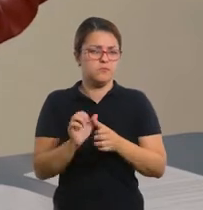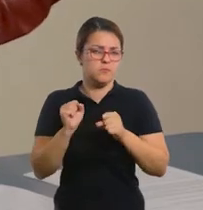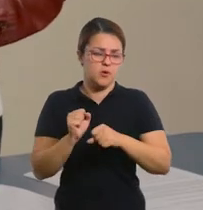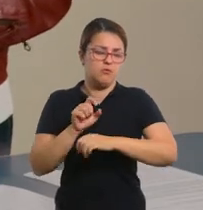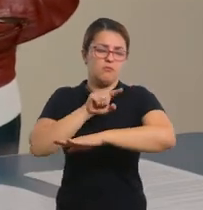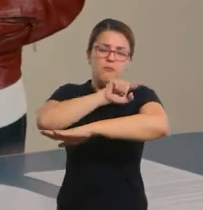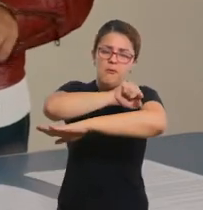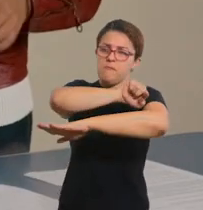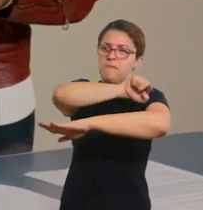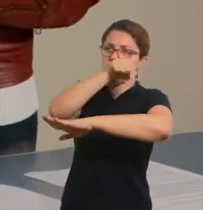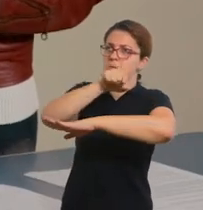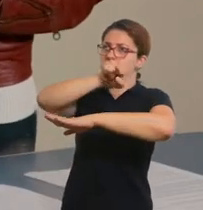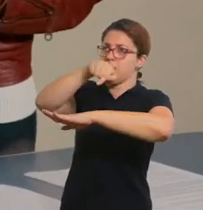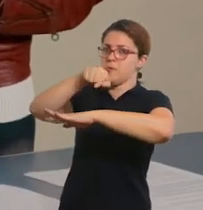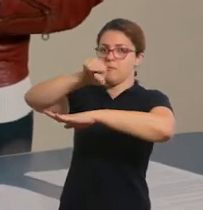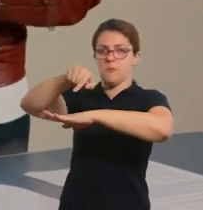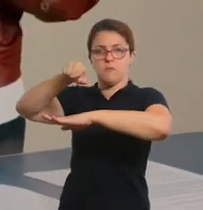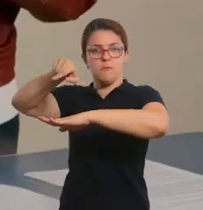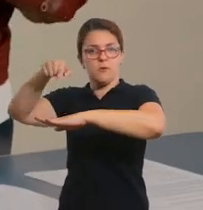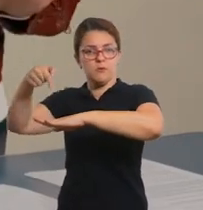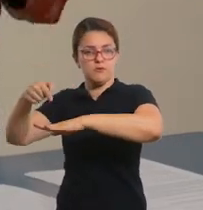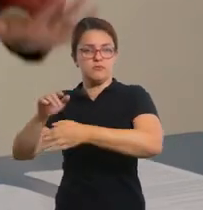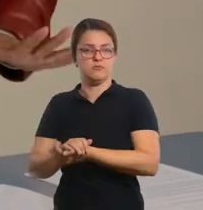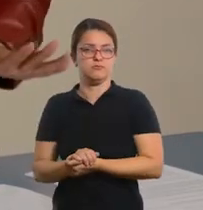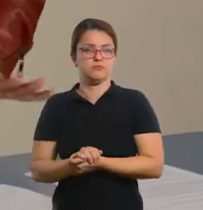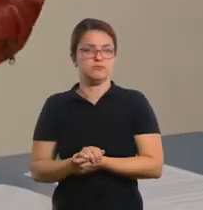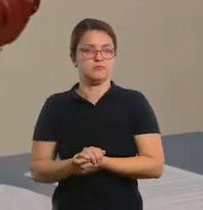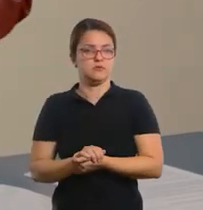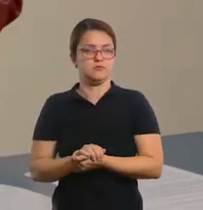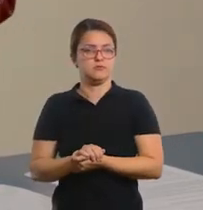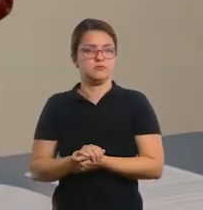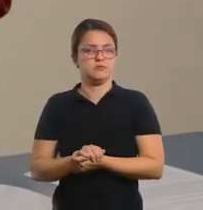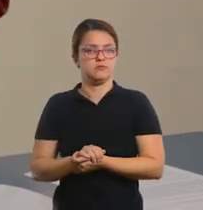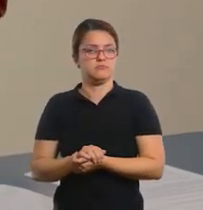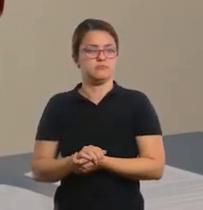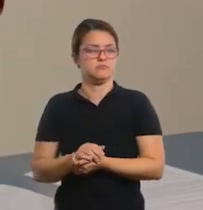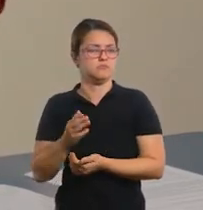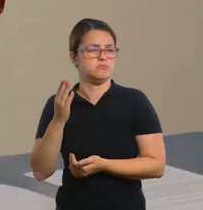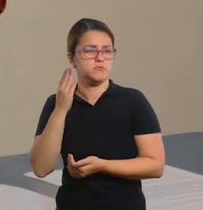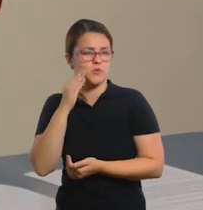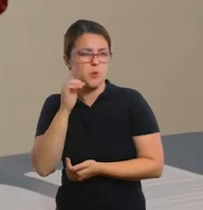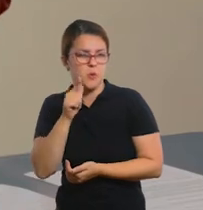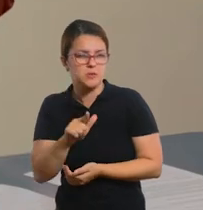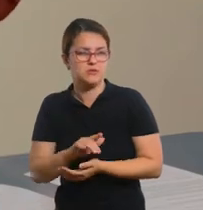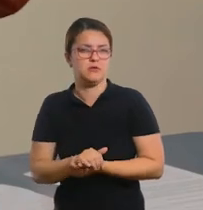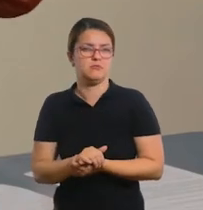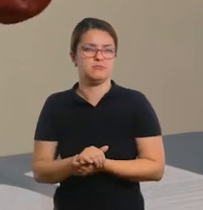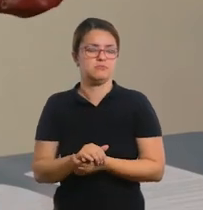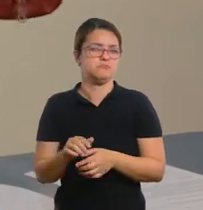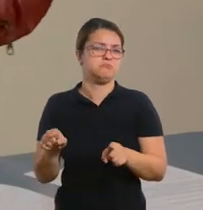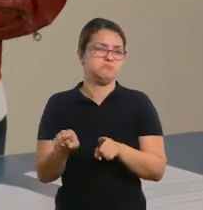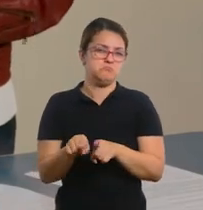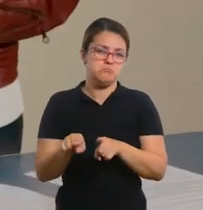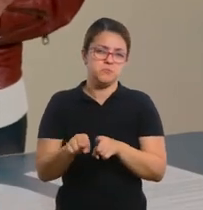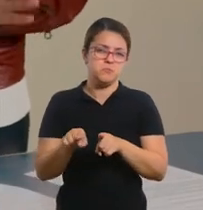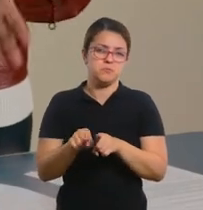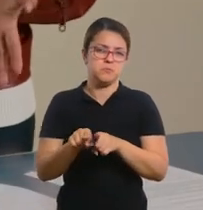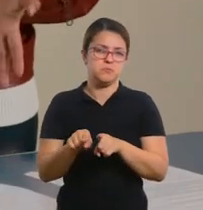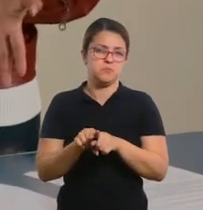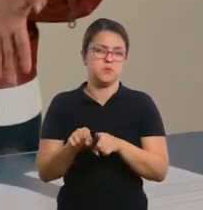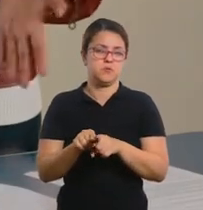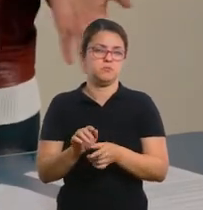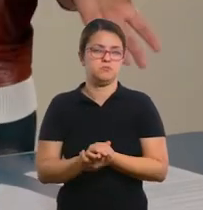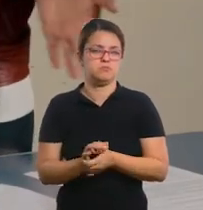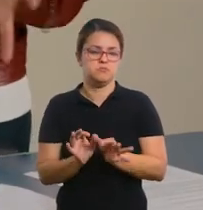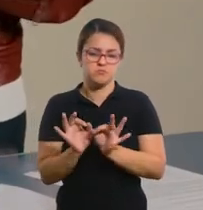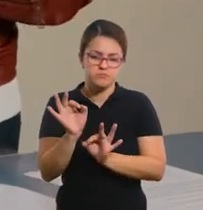posição para chegar na resposta. Se você já faz uso do algoritmo para realizar a conta, para fazer a conta armada, também você pode usar. E